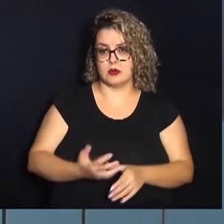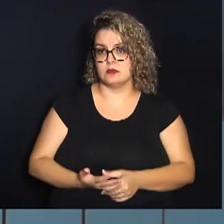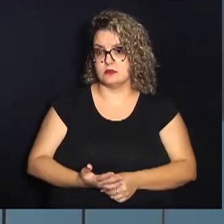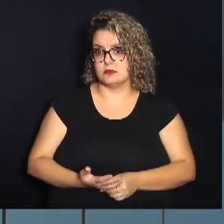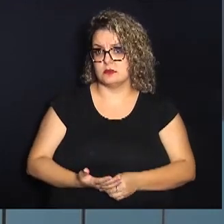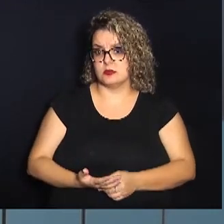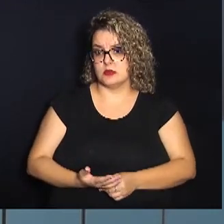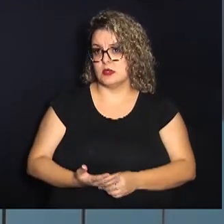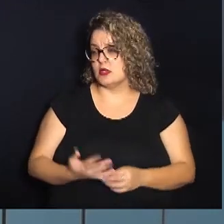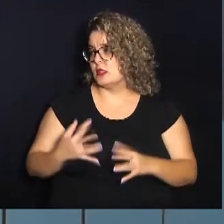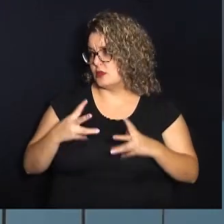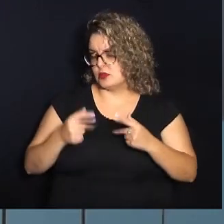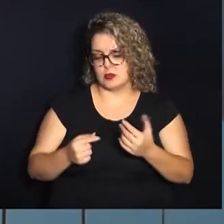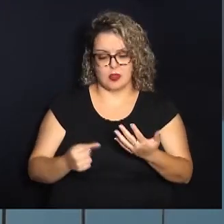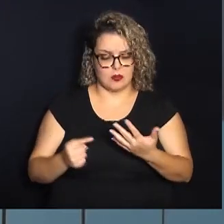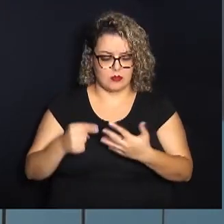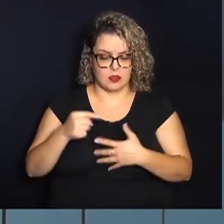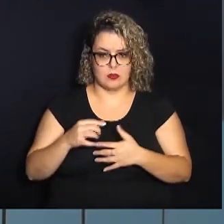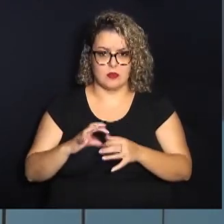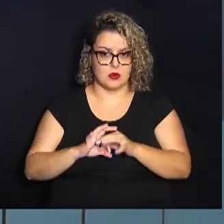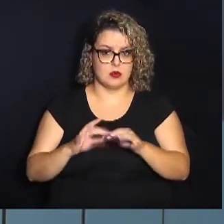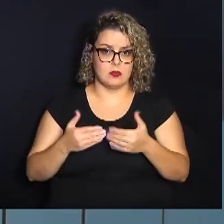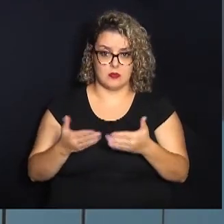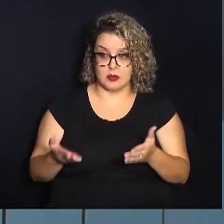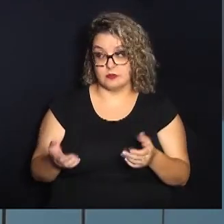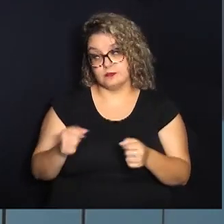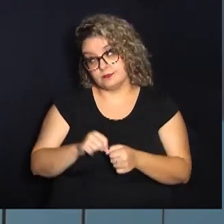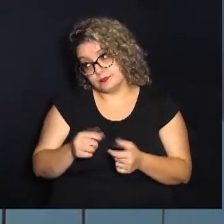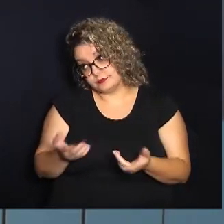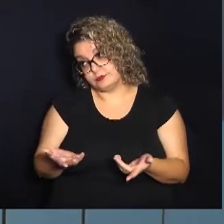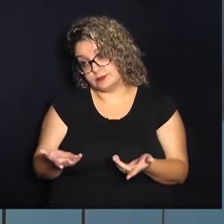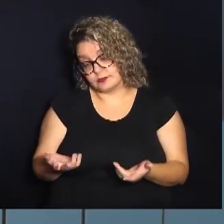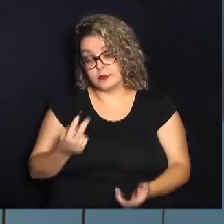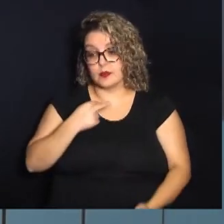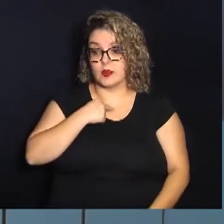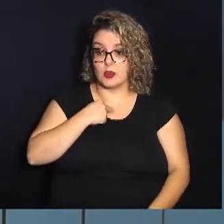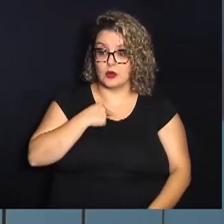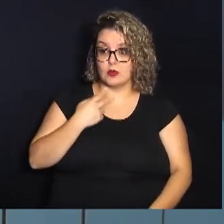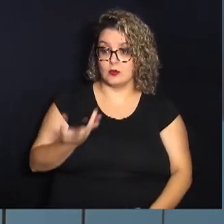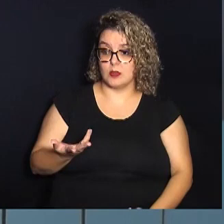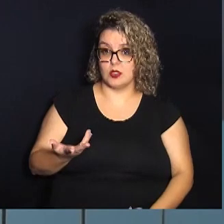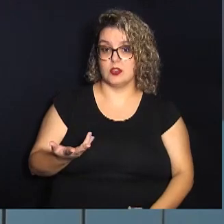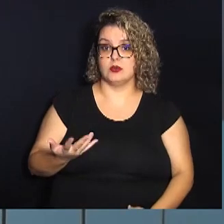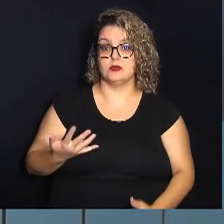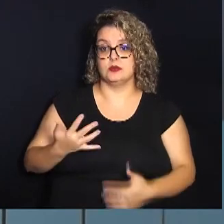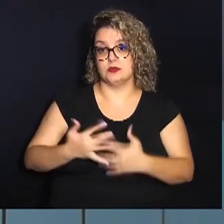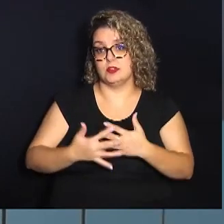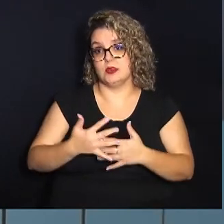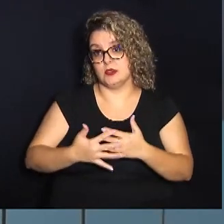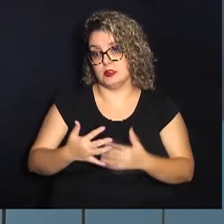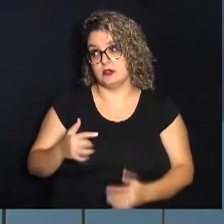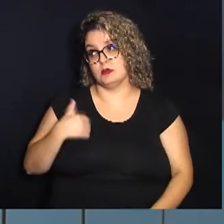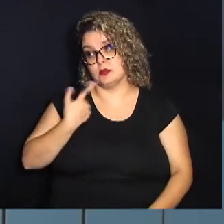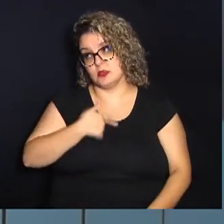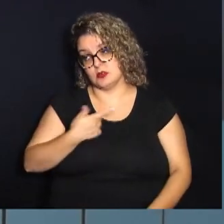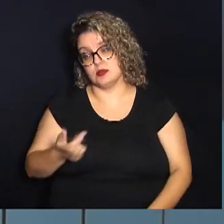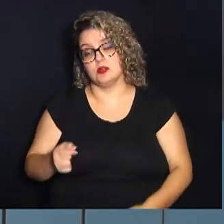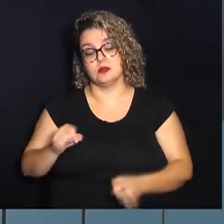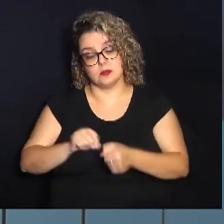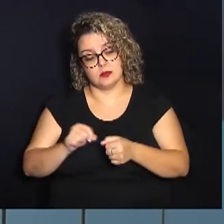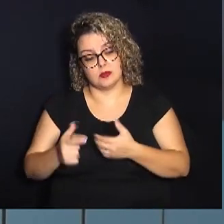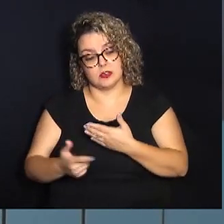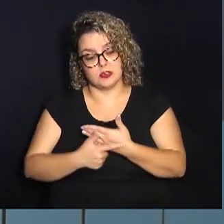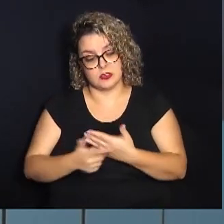toda a disposição de fazer isso. Agora, não pode impedir que a gente faça o nosso papel, que é de fiscalizar. Muitas